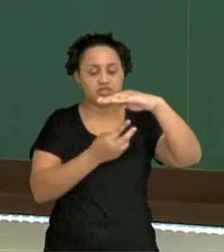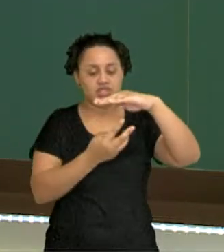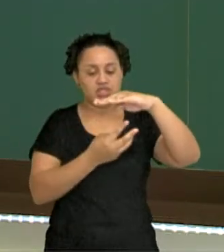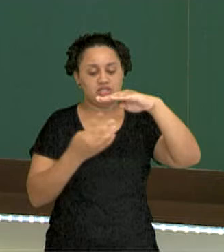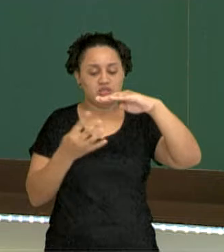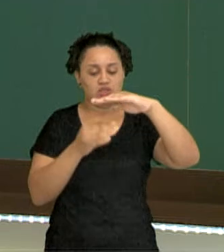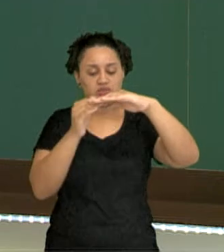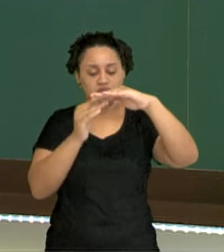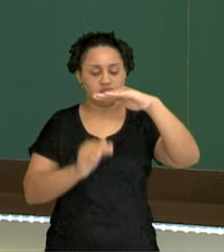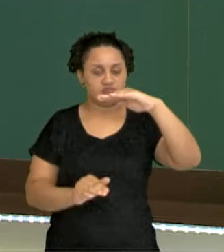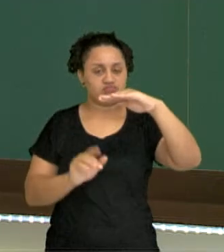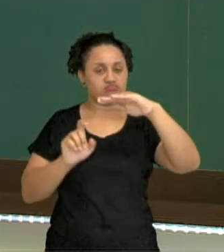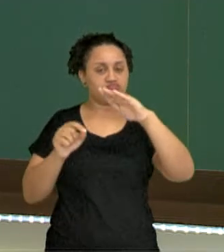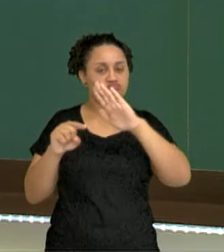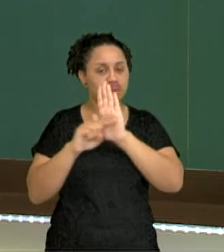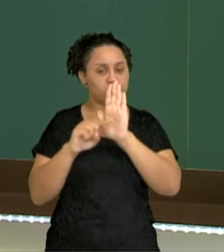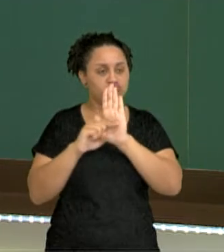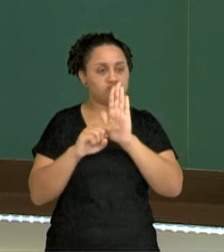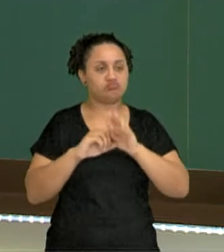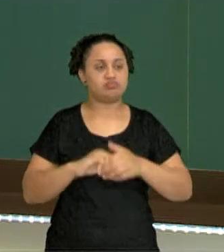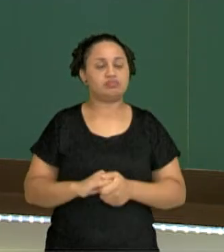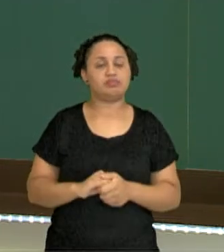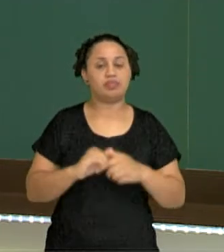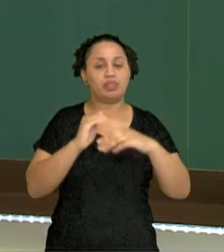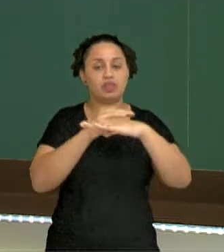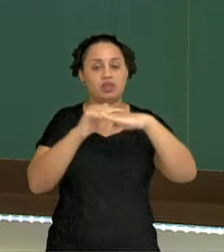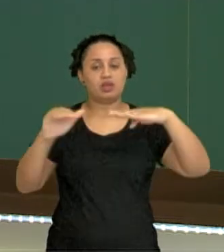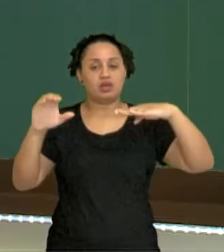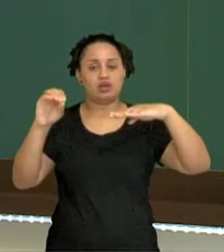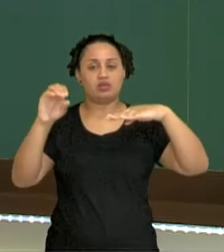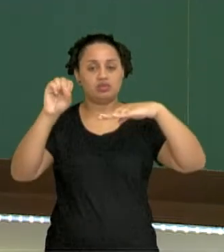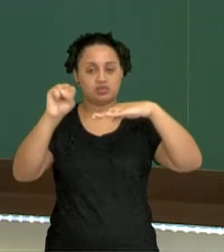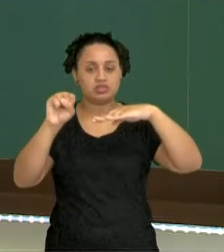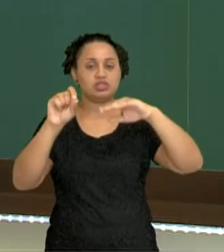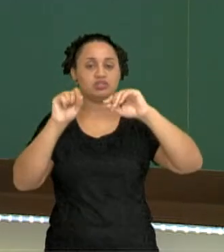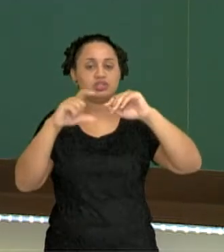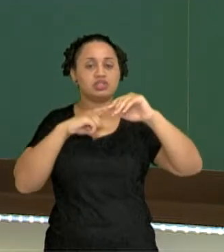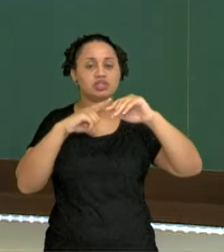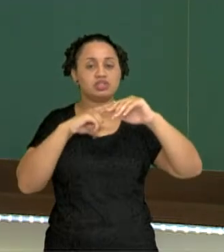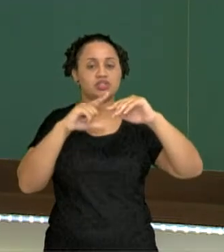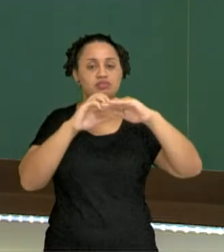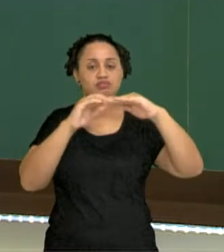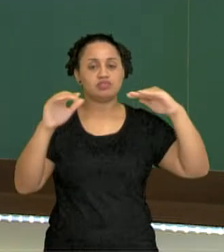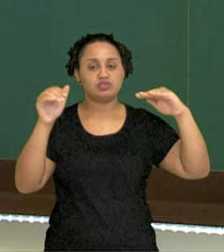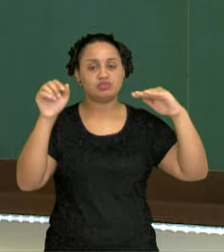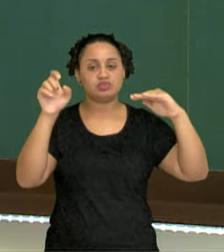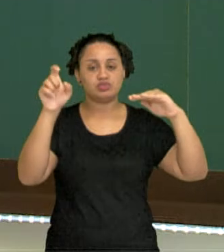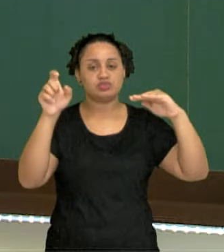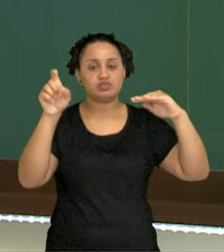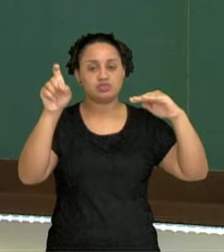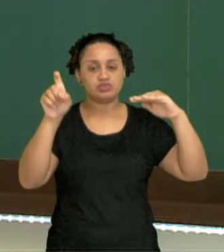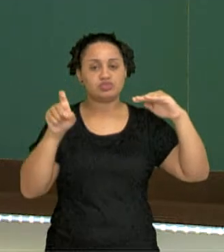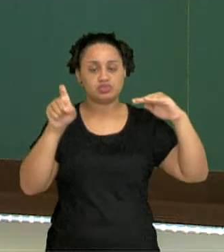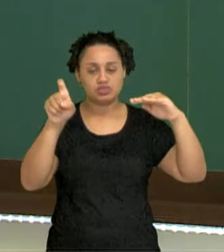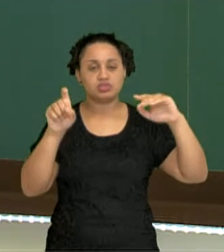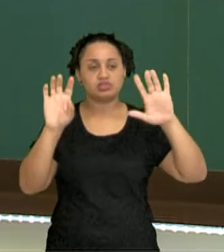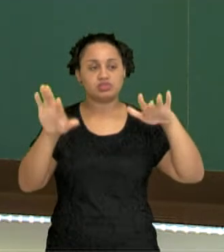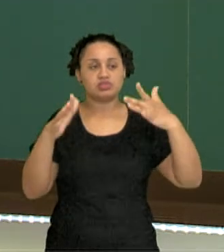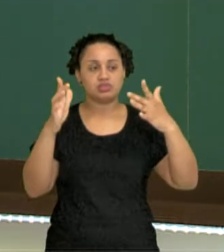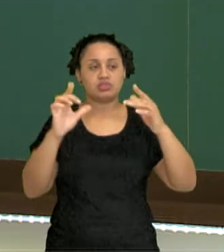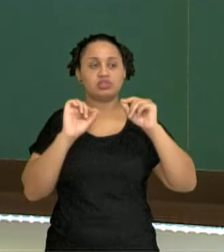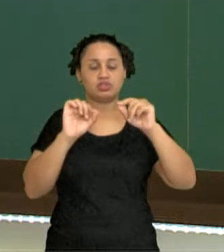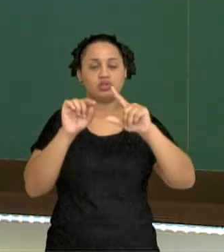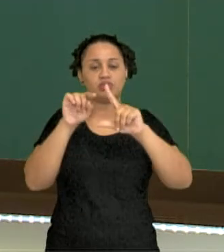seno negativo. O cosseno nós encontramos sobre o eixo x. Então, os ângulos que estão